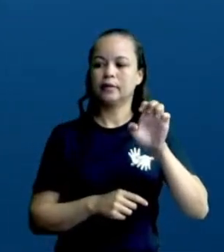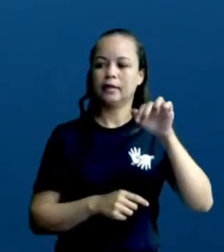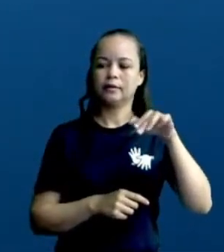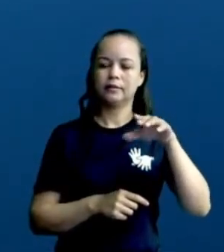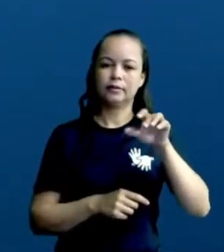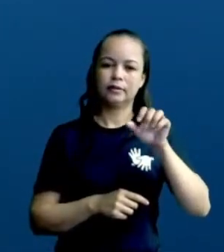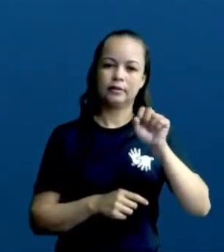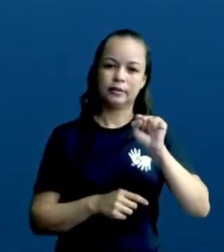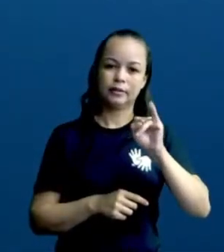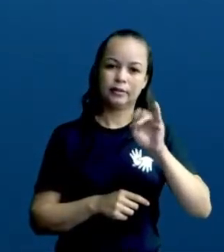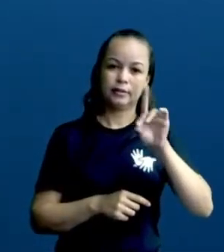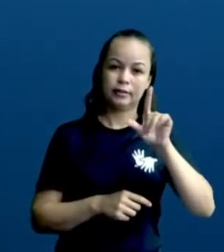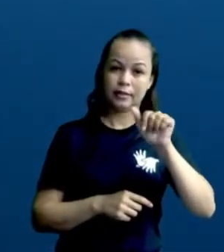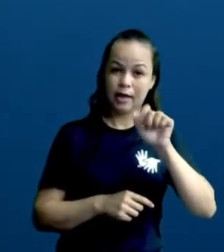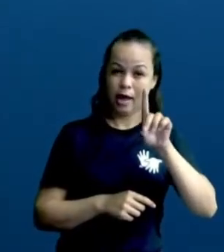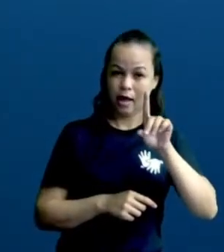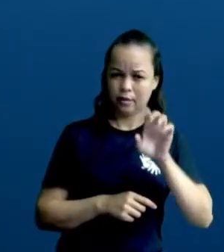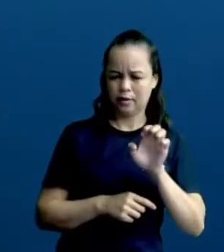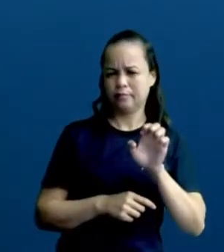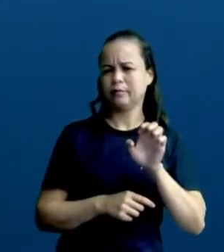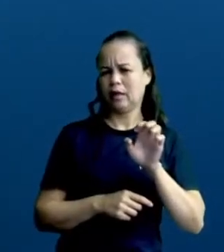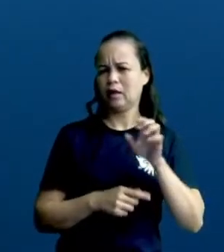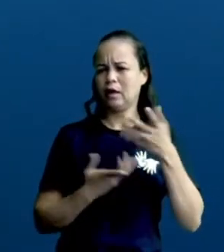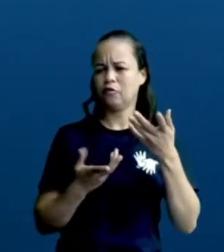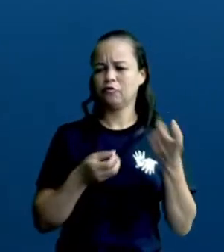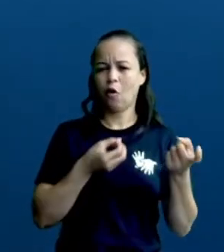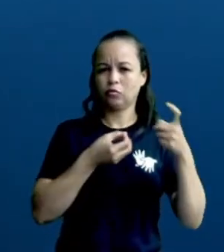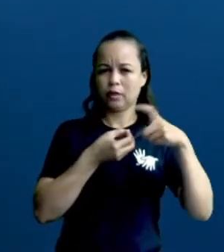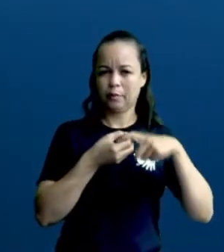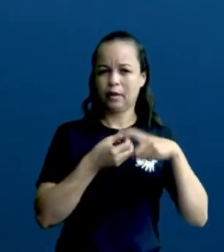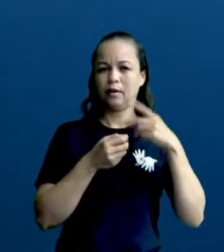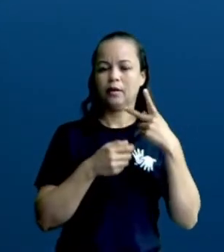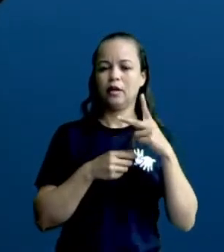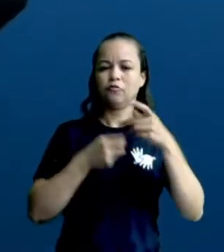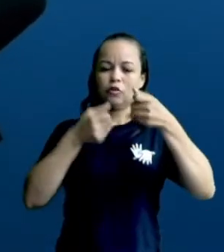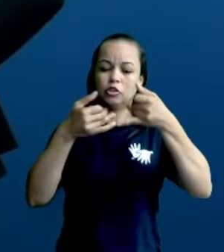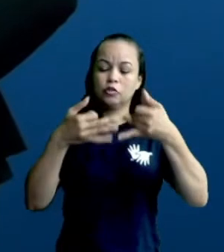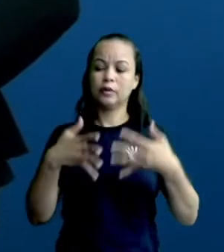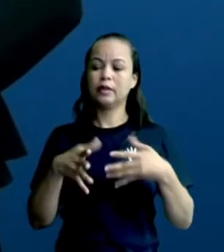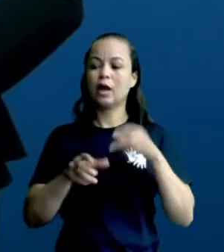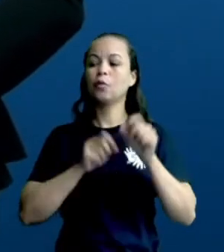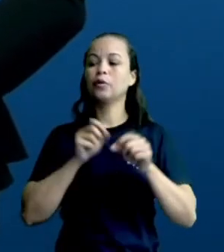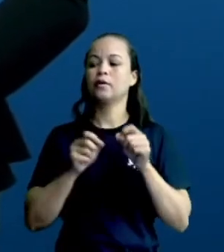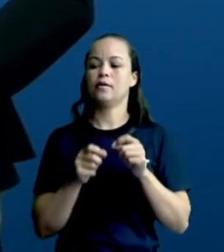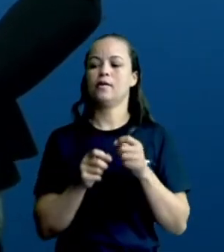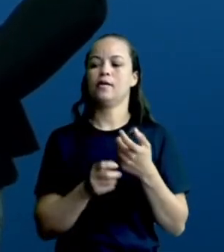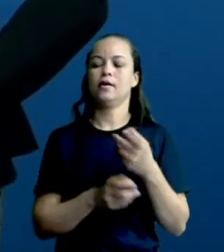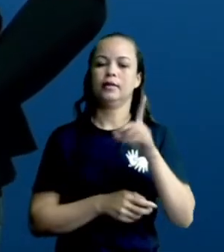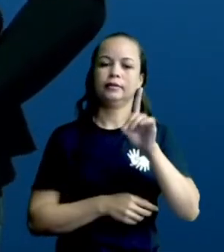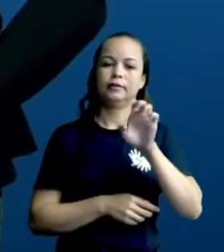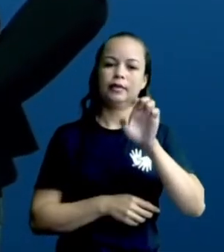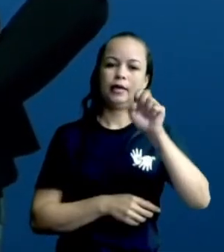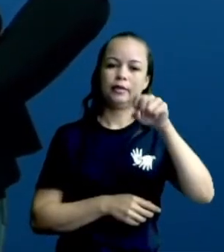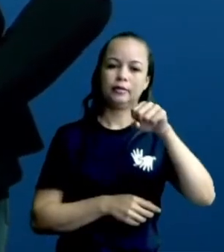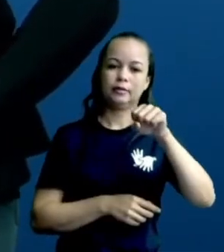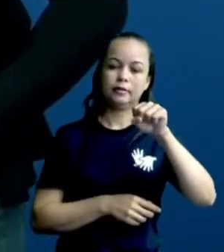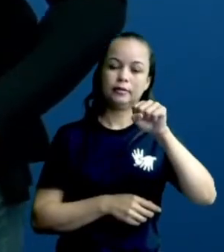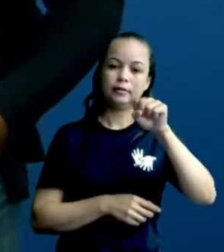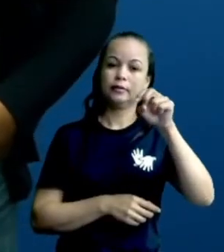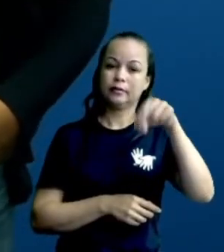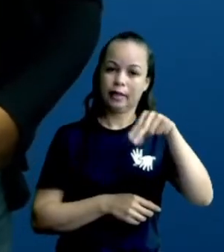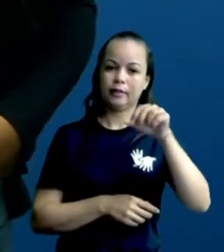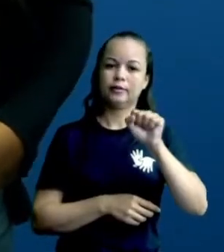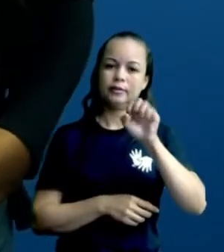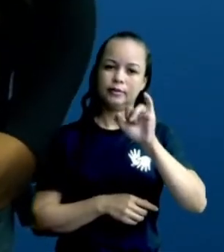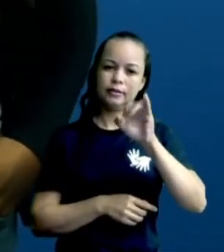esse gráfico, depois eu volto para ele. Eu vou explicar a vocês aqui, ó, o que é densidade demográfica, tá? A densidade